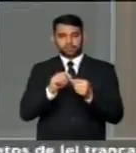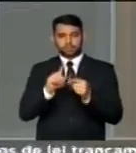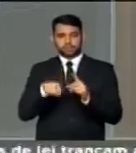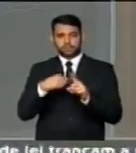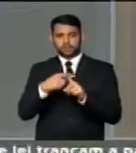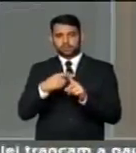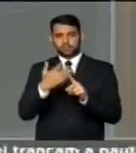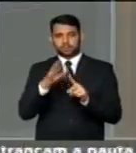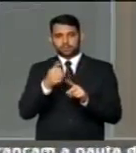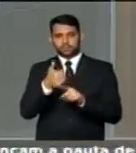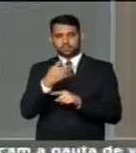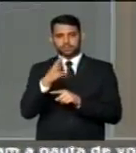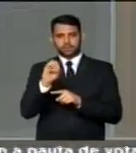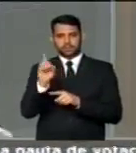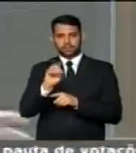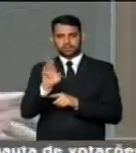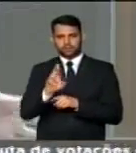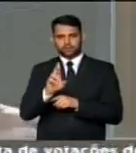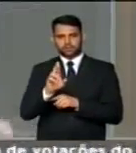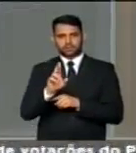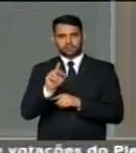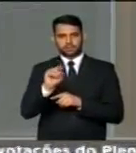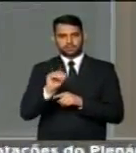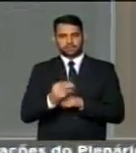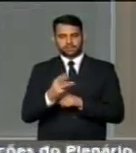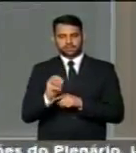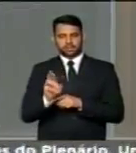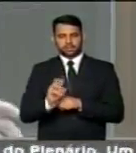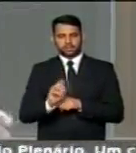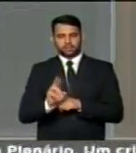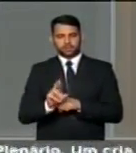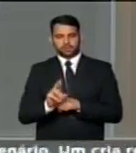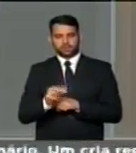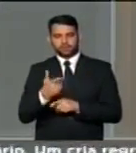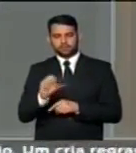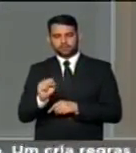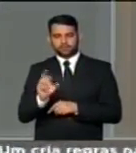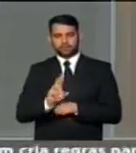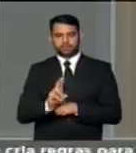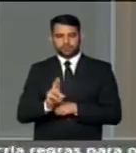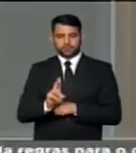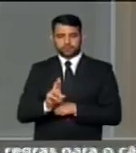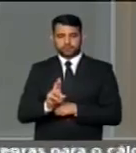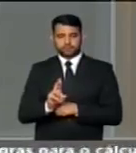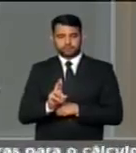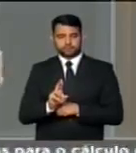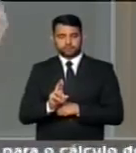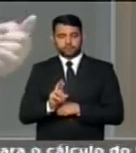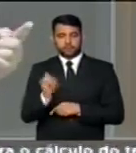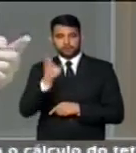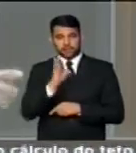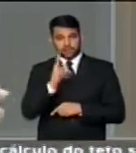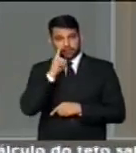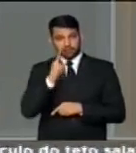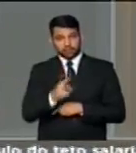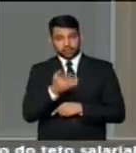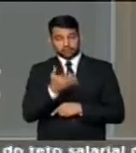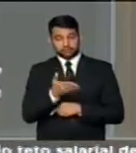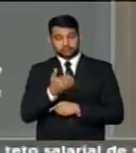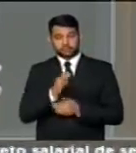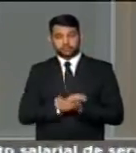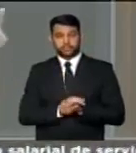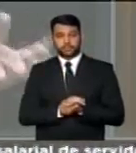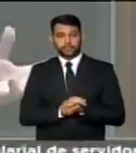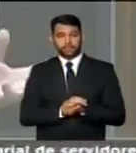da casa de quase 140 dólares e hoje está a menos de 30. Estava 28. E o brasileiro não vê, né,